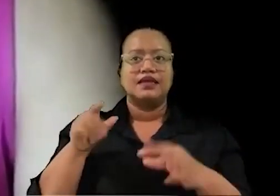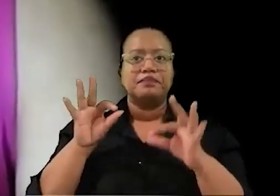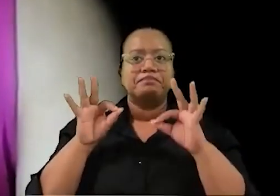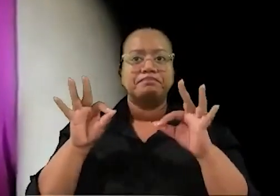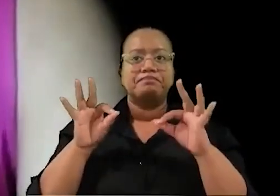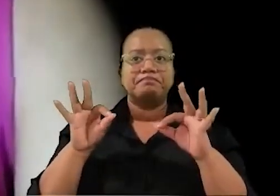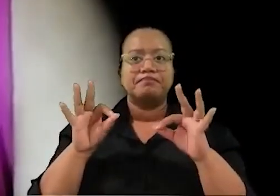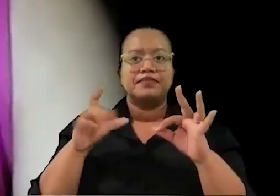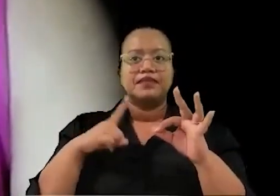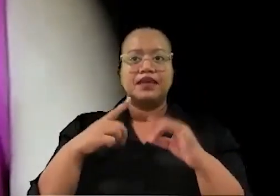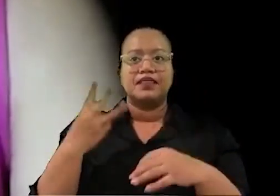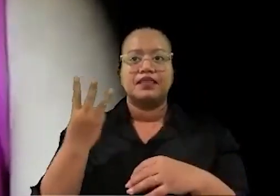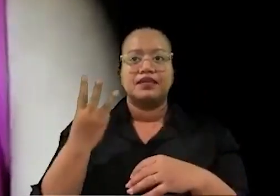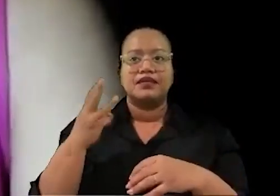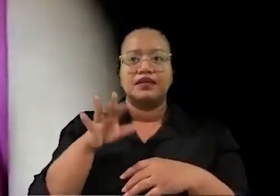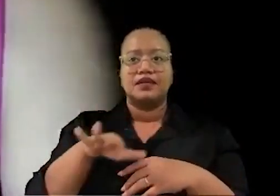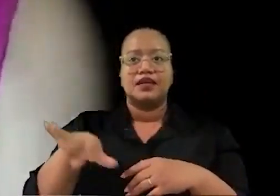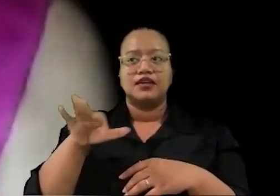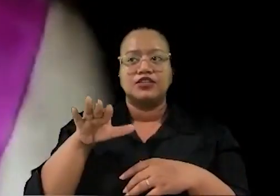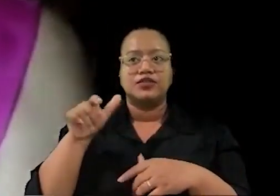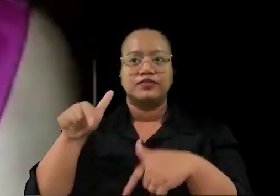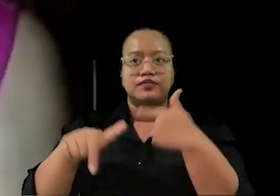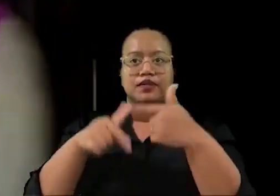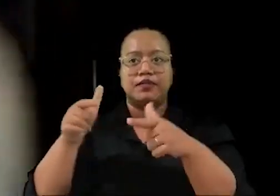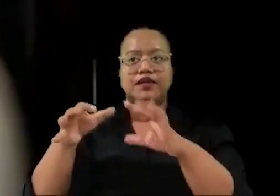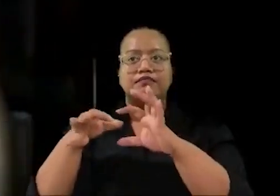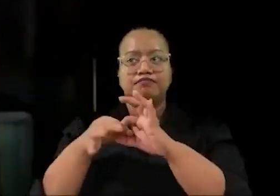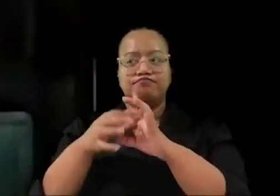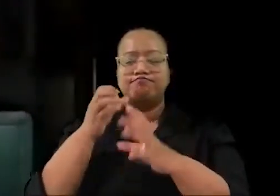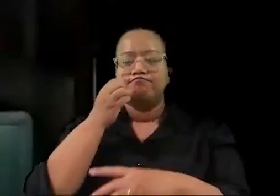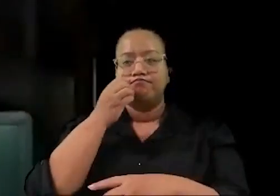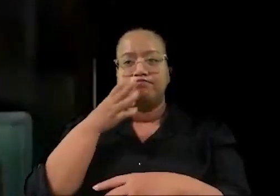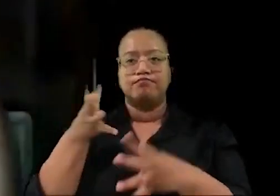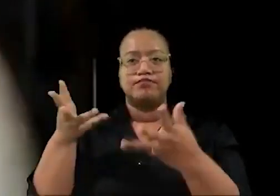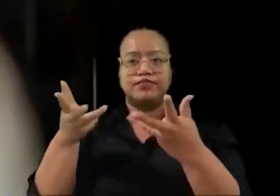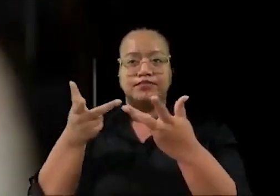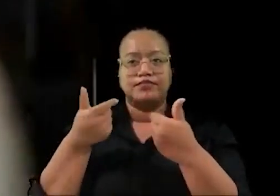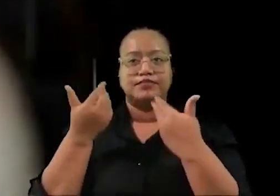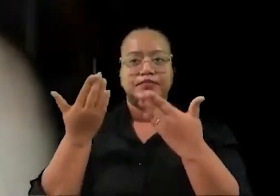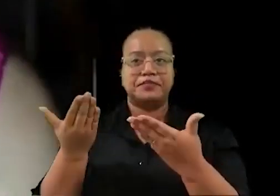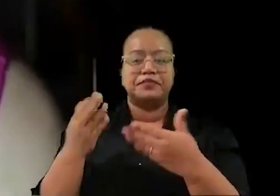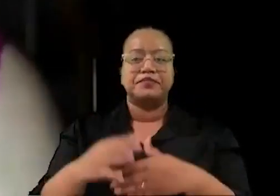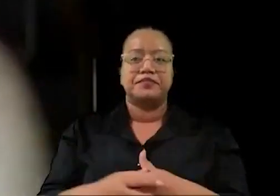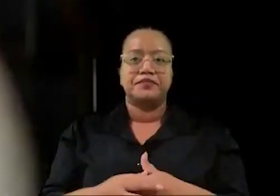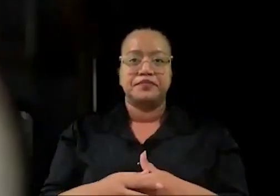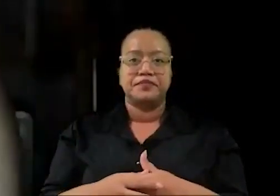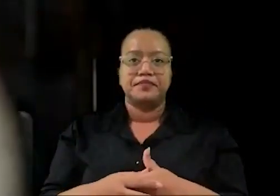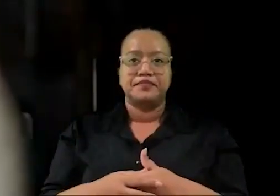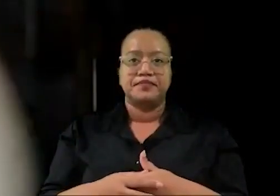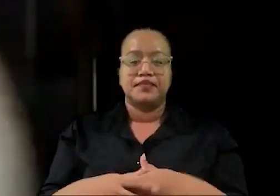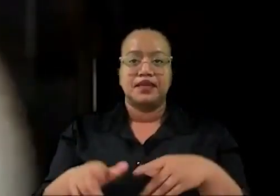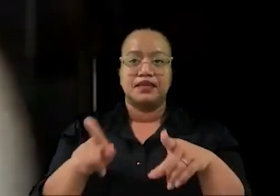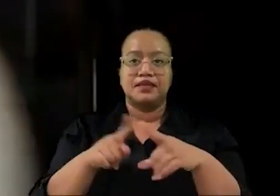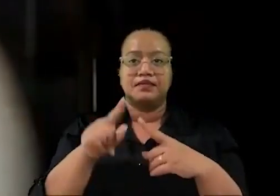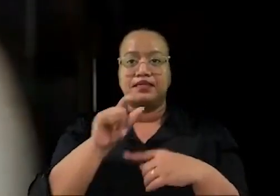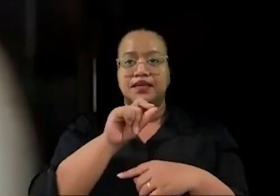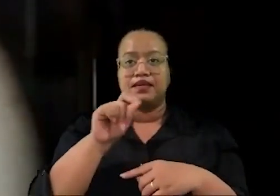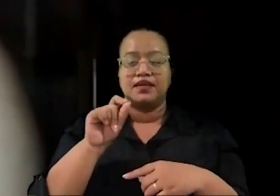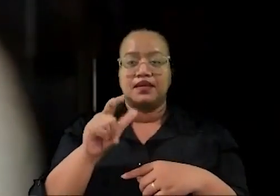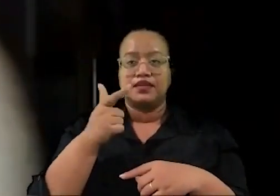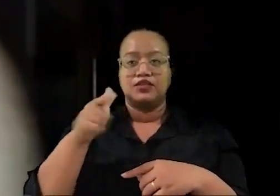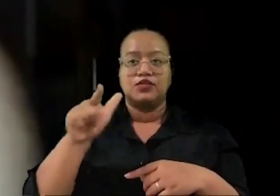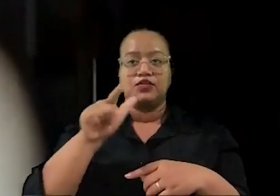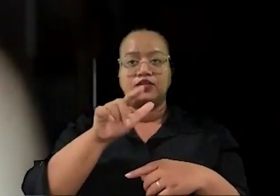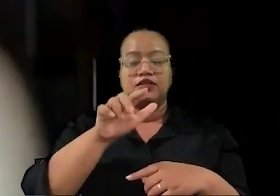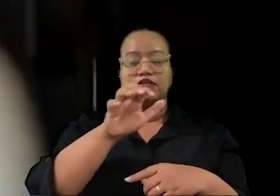disso, para quem é egresso de outras regiões, está no evento, o Caio,